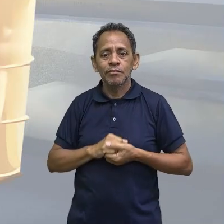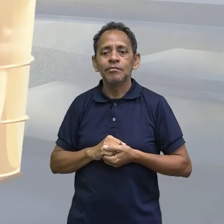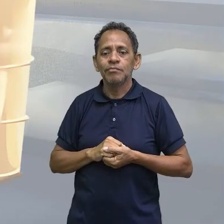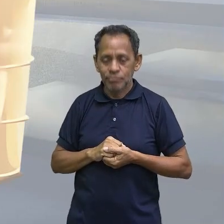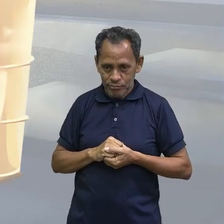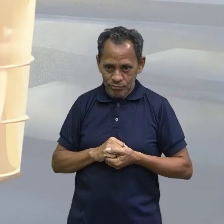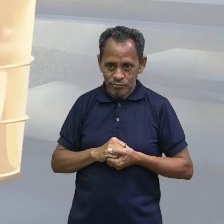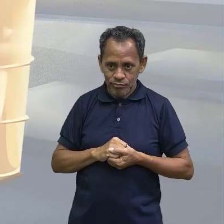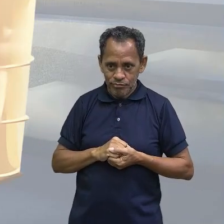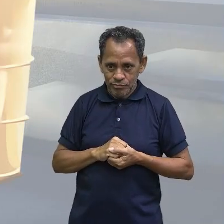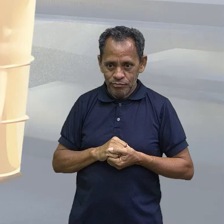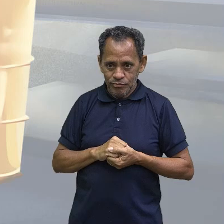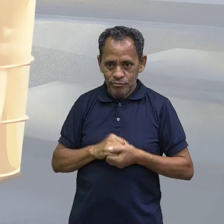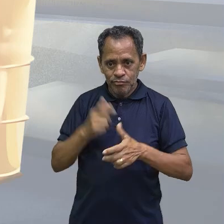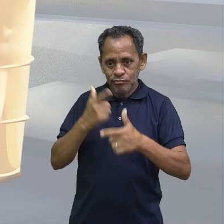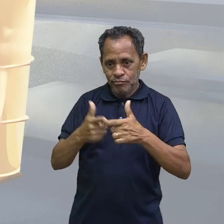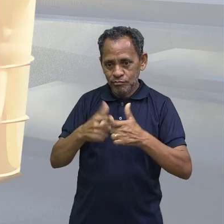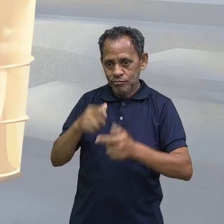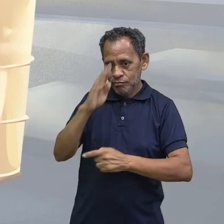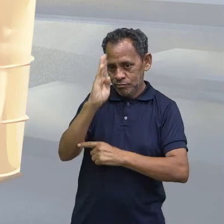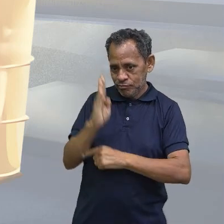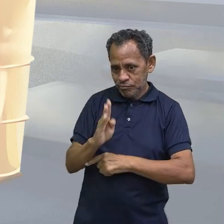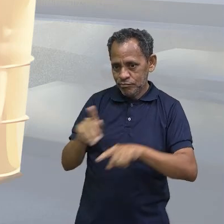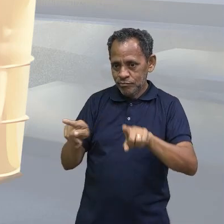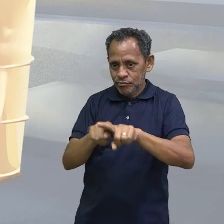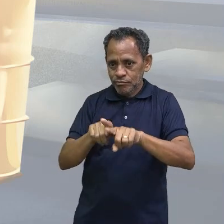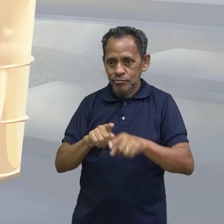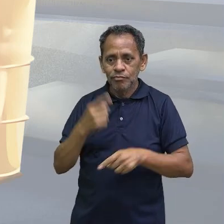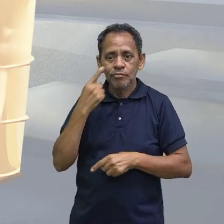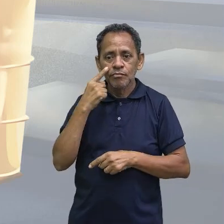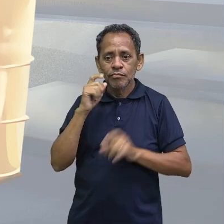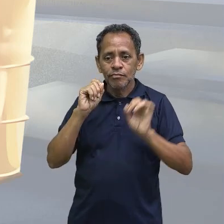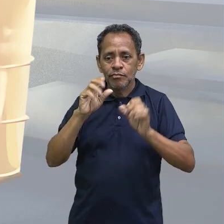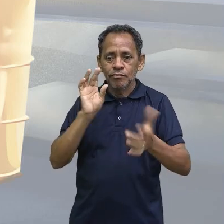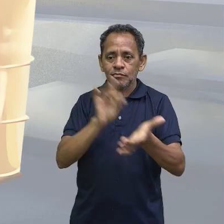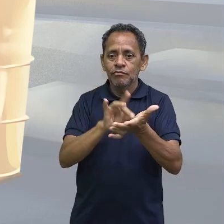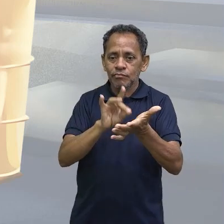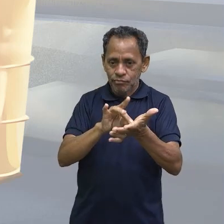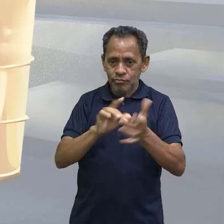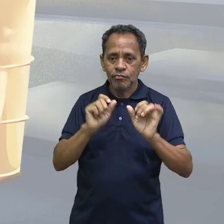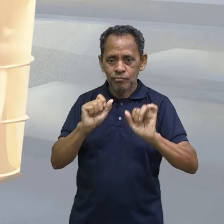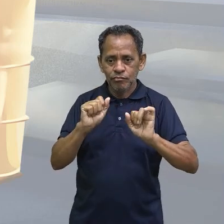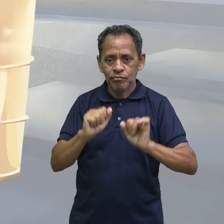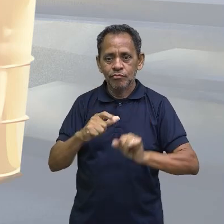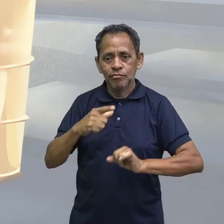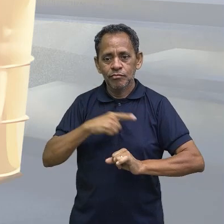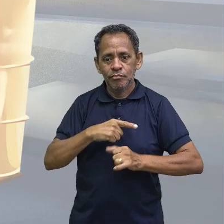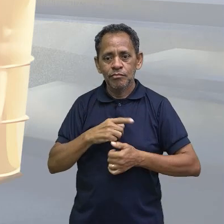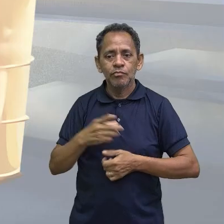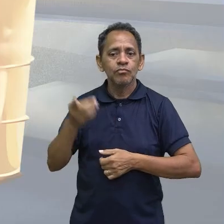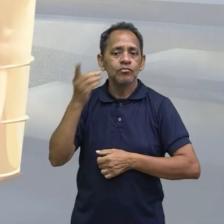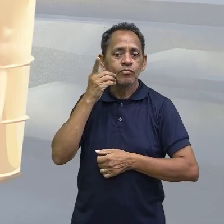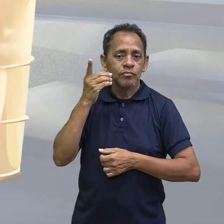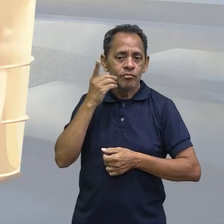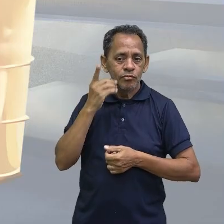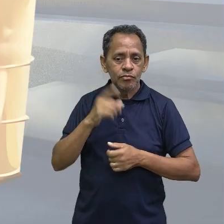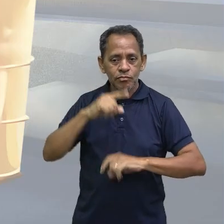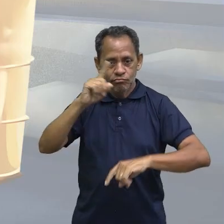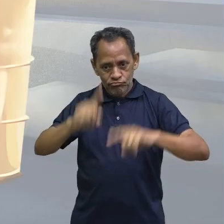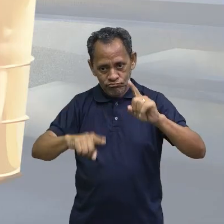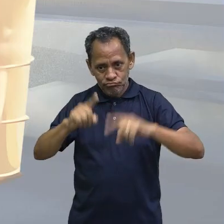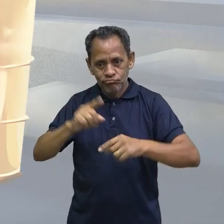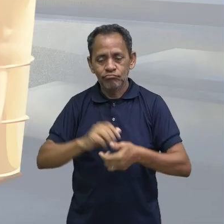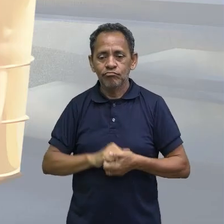nosso país, para que vocês consigam observar, né, que realmente pode fazer parte do nosso cotidiano, né? Esse material